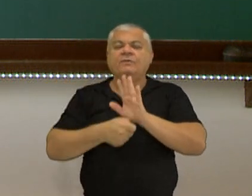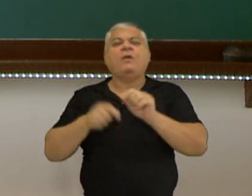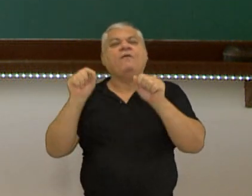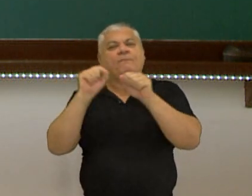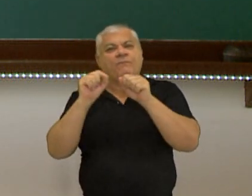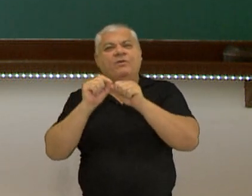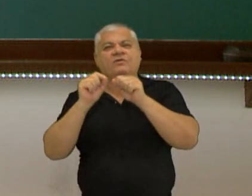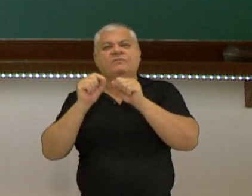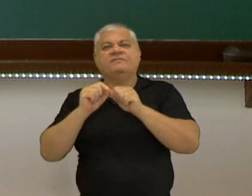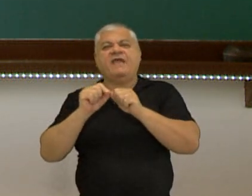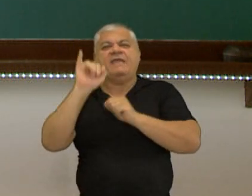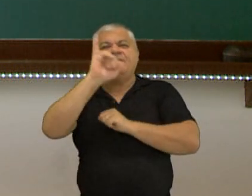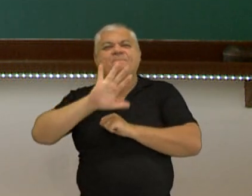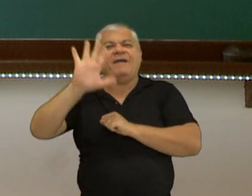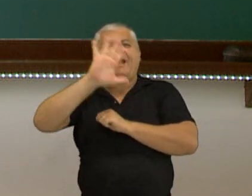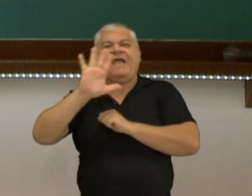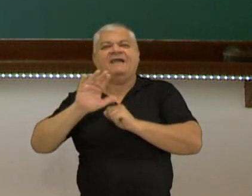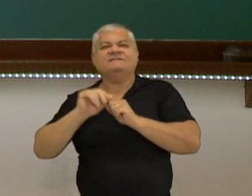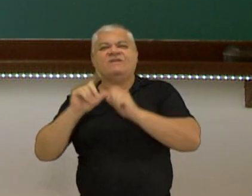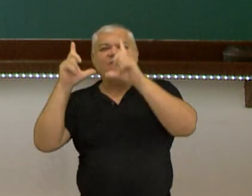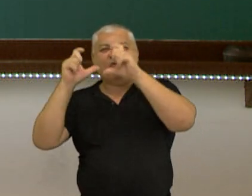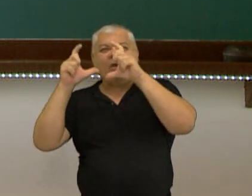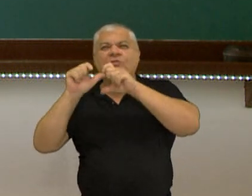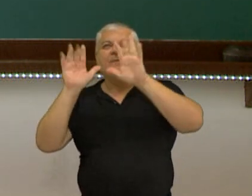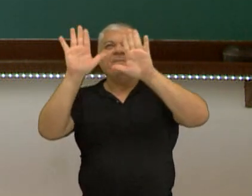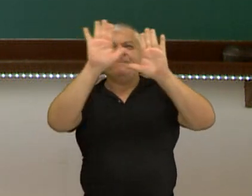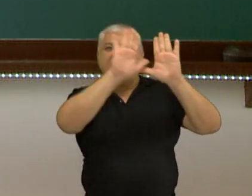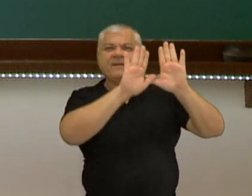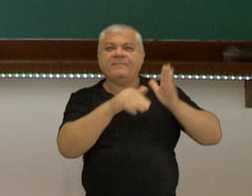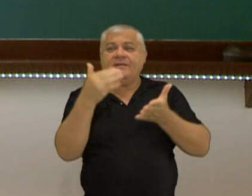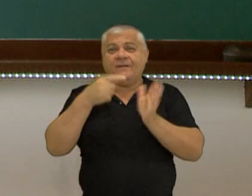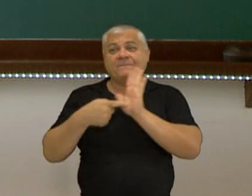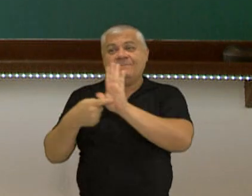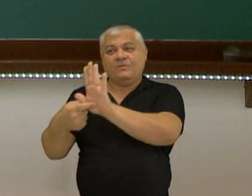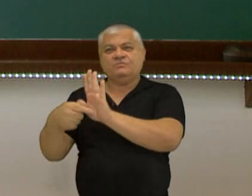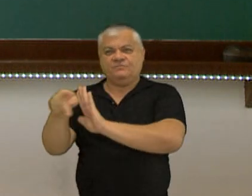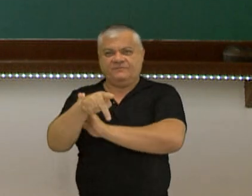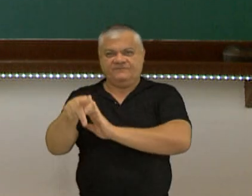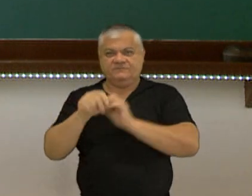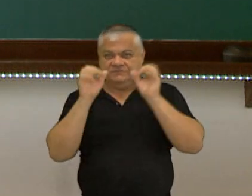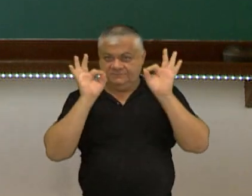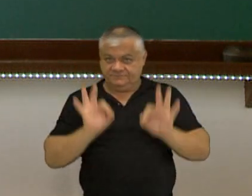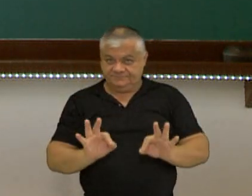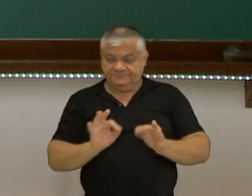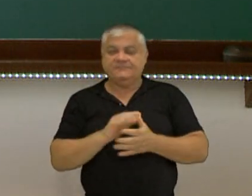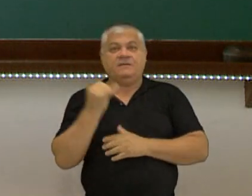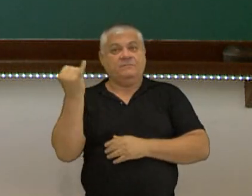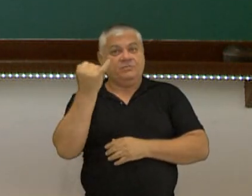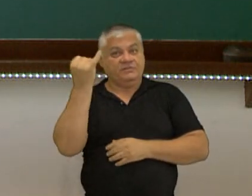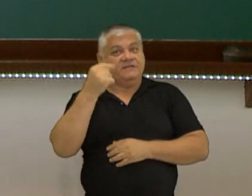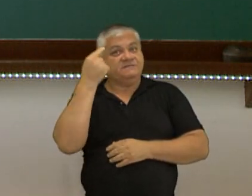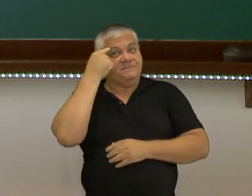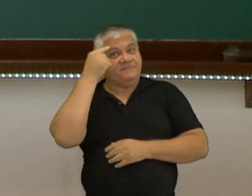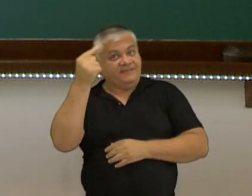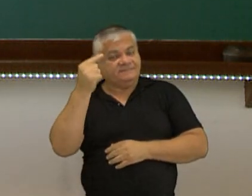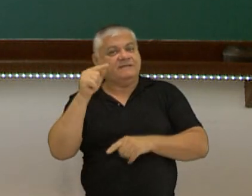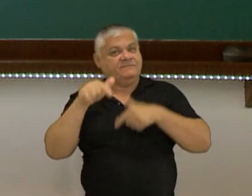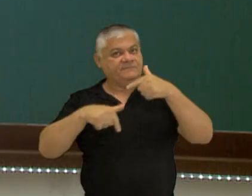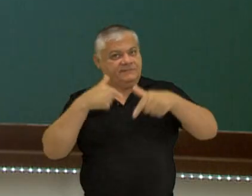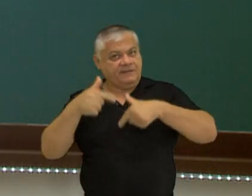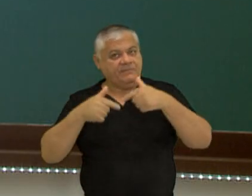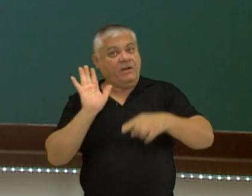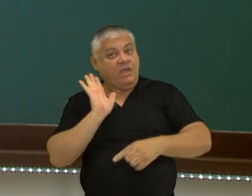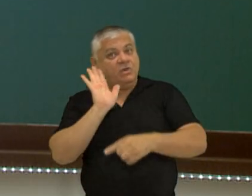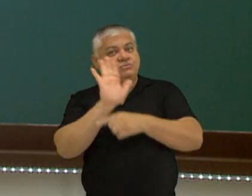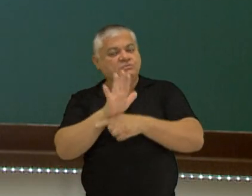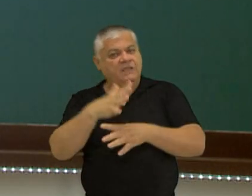algumas informações que vocês acharem importante e encaminhar para o professor de vocês, certo? Então bem importante pensar ali nesse trabalhinho que